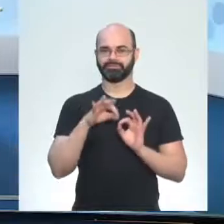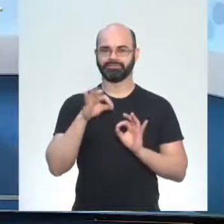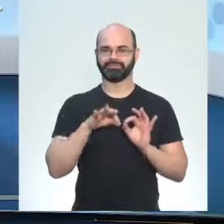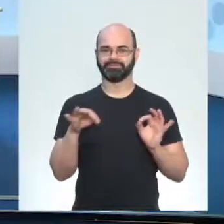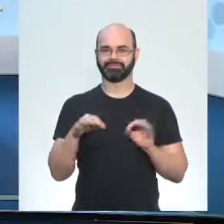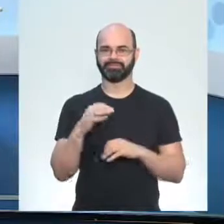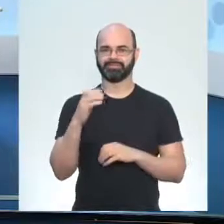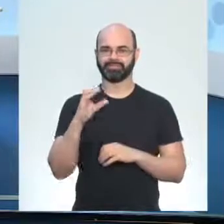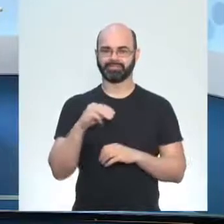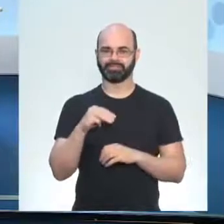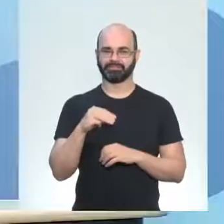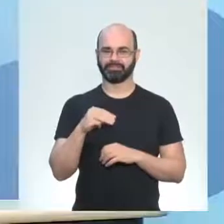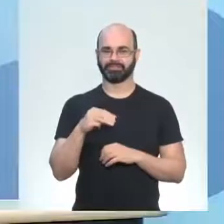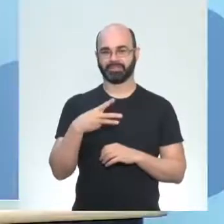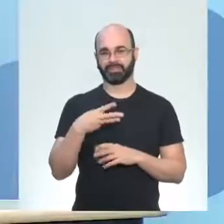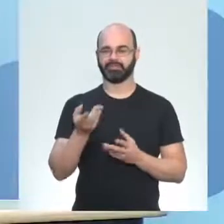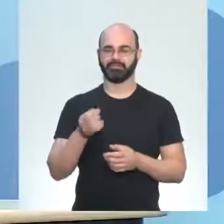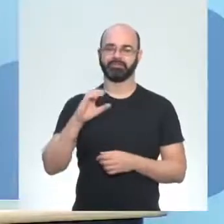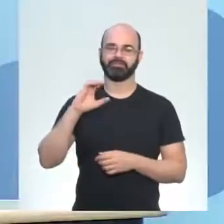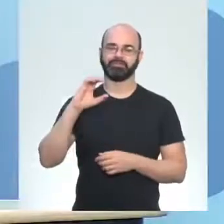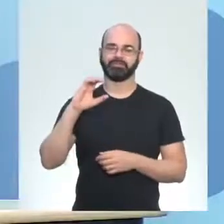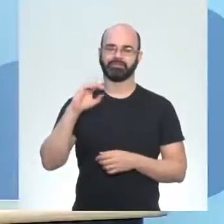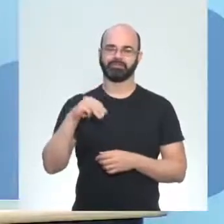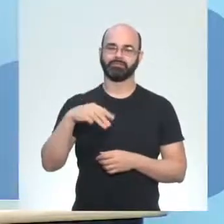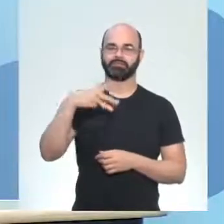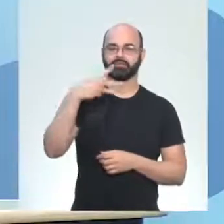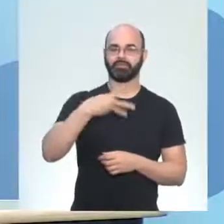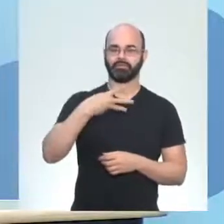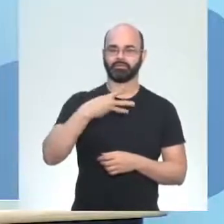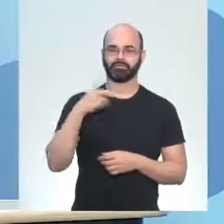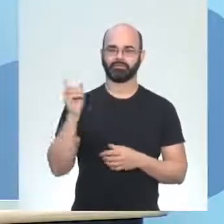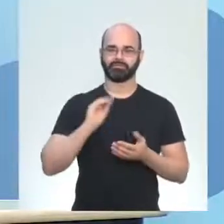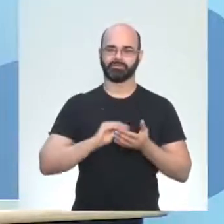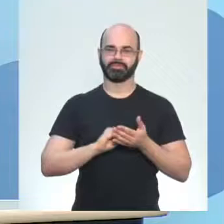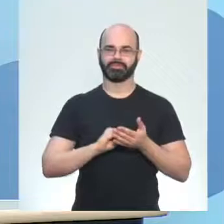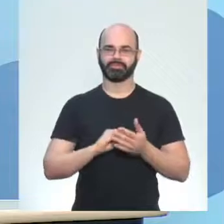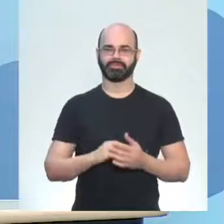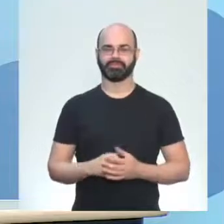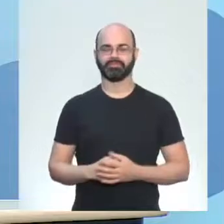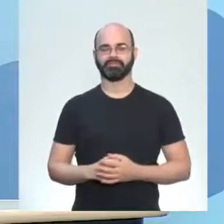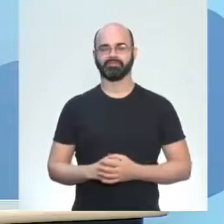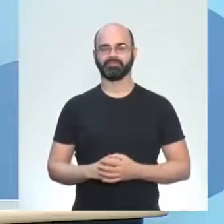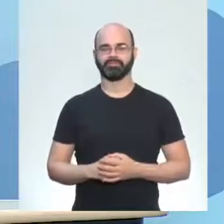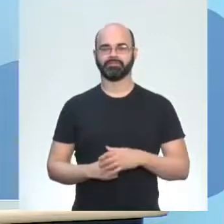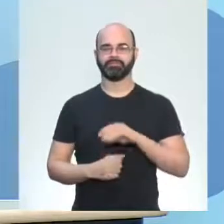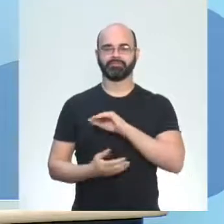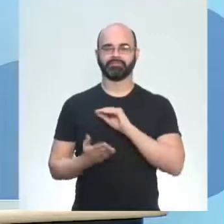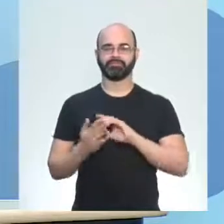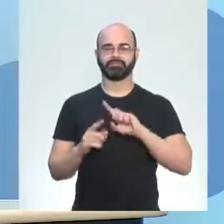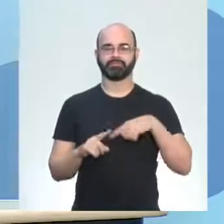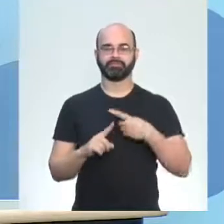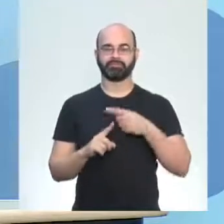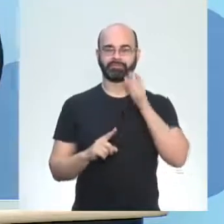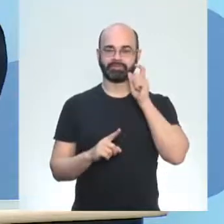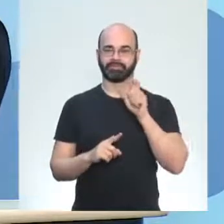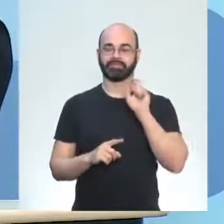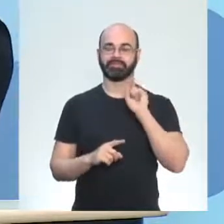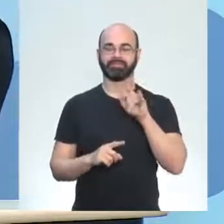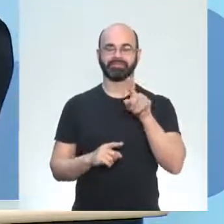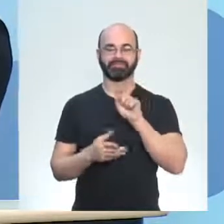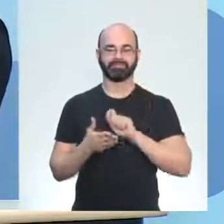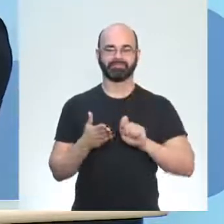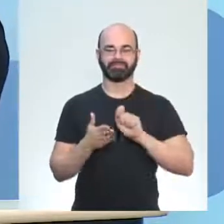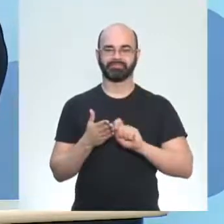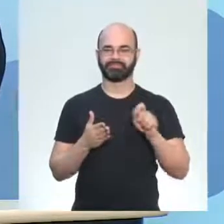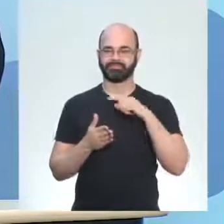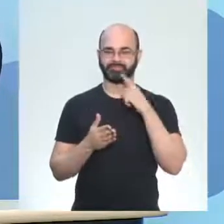de centímetro, o centímetro cúbico ela colocou. Bem. Há uma ideia que ela colocou também, achei muito legal. Quando você não consegue escrever, né,